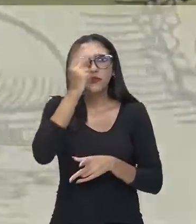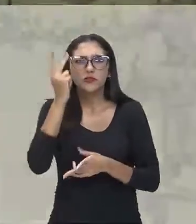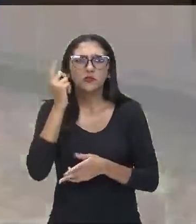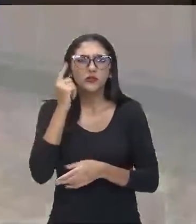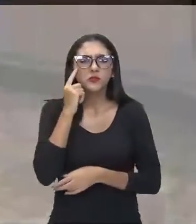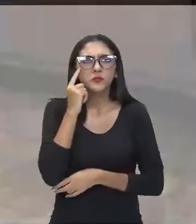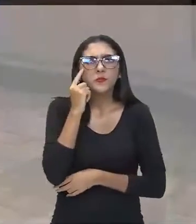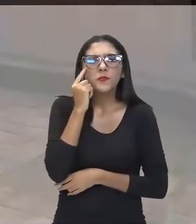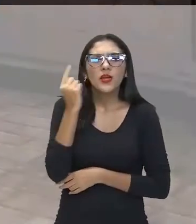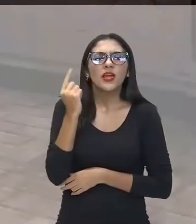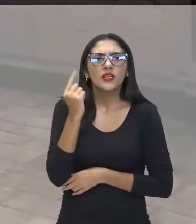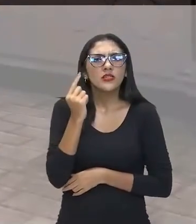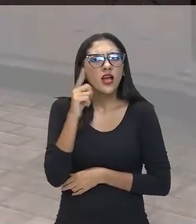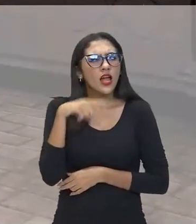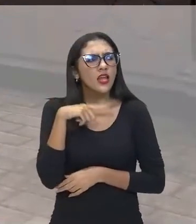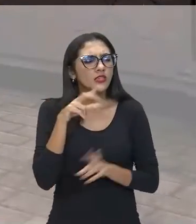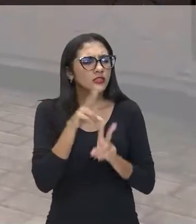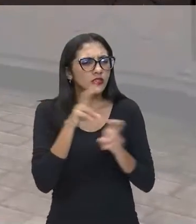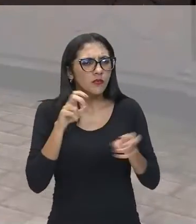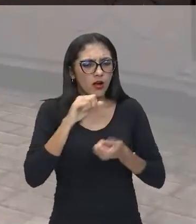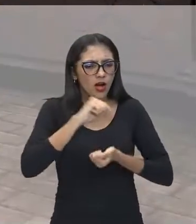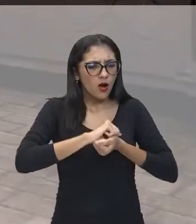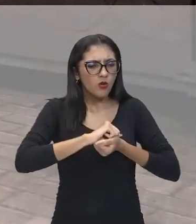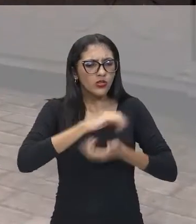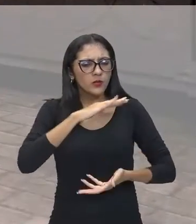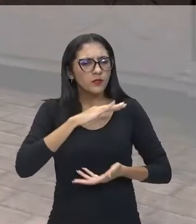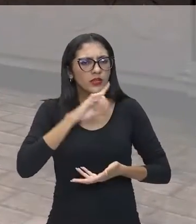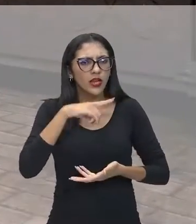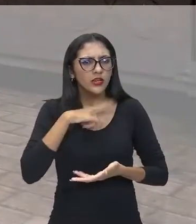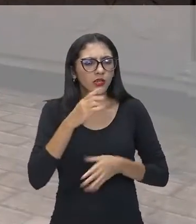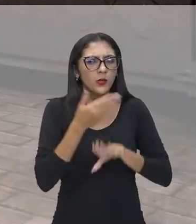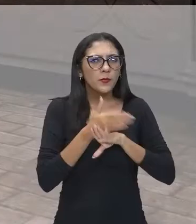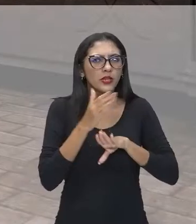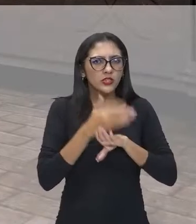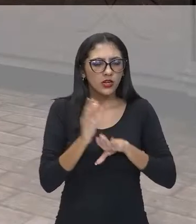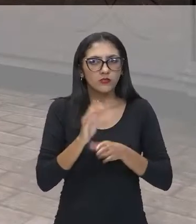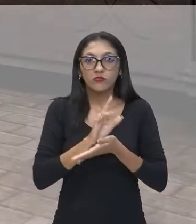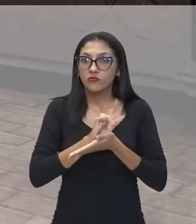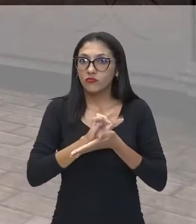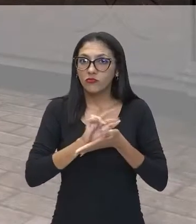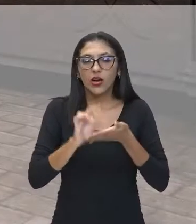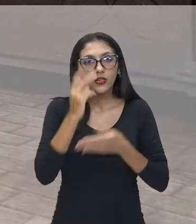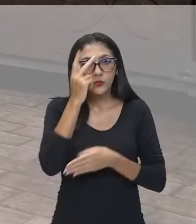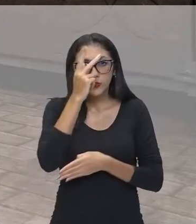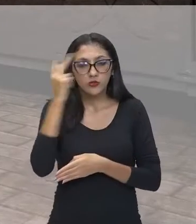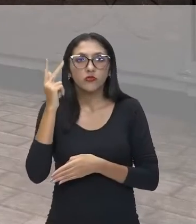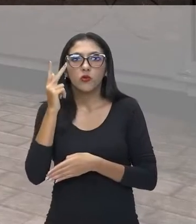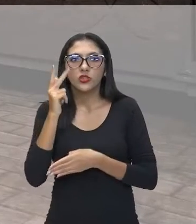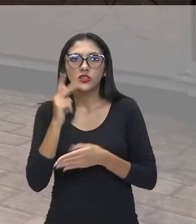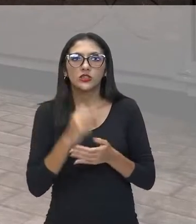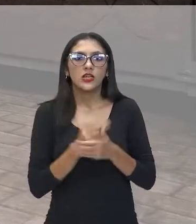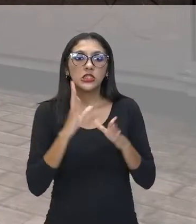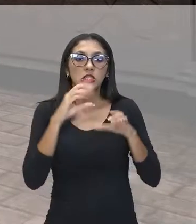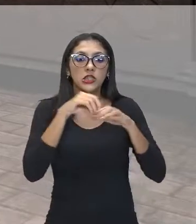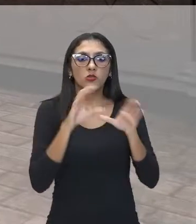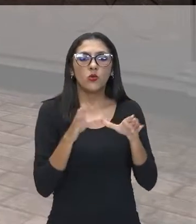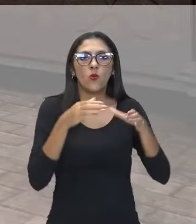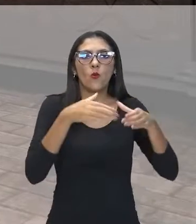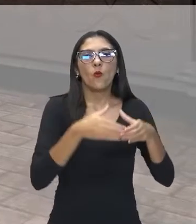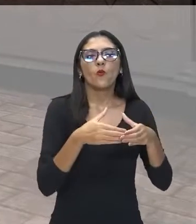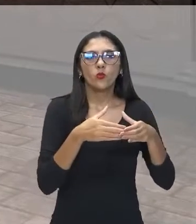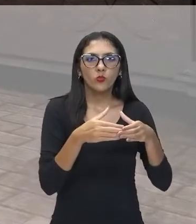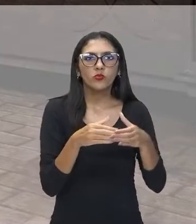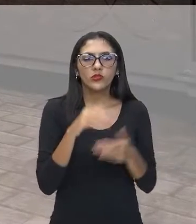pensam, a alquimia era praticada por diversos membros da igreja. Isso